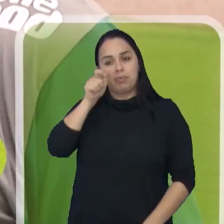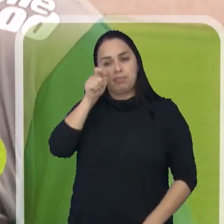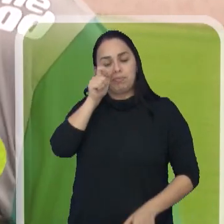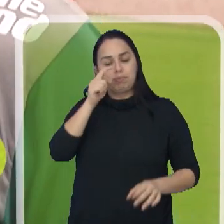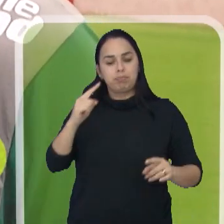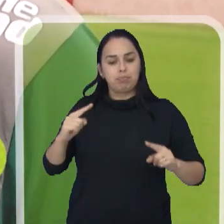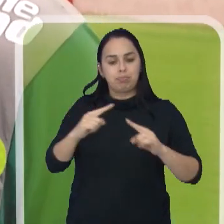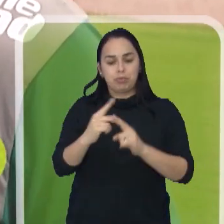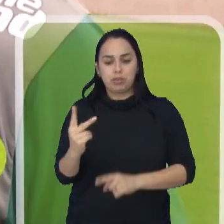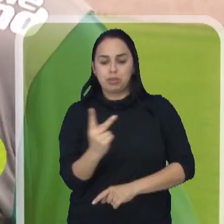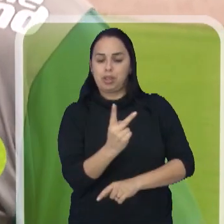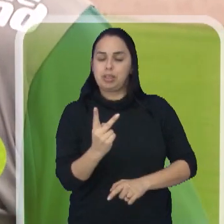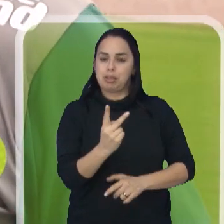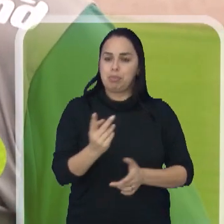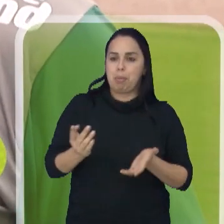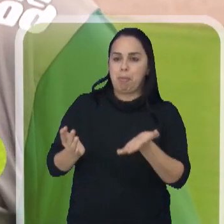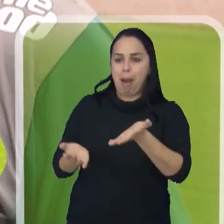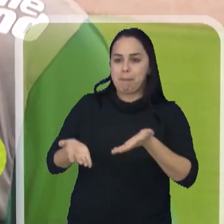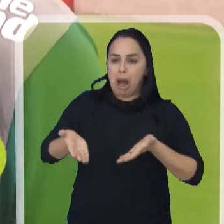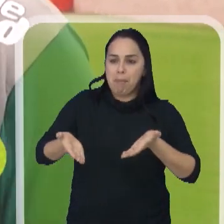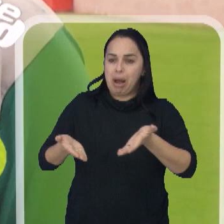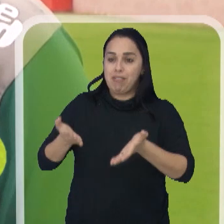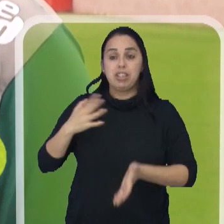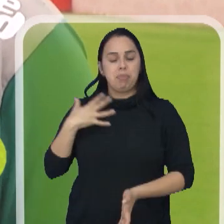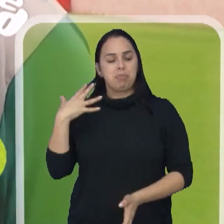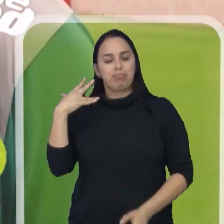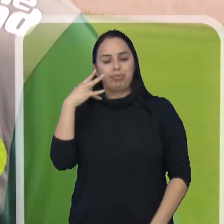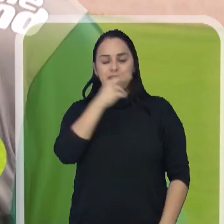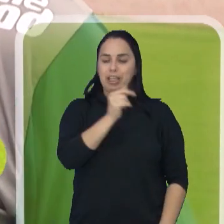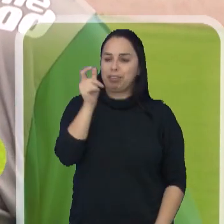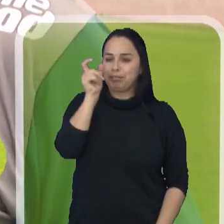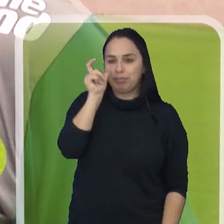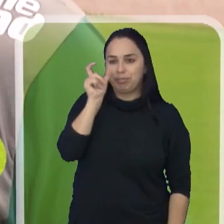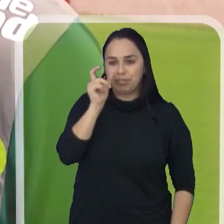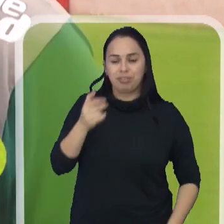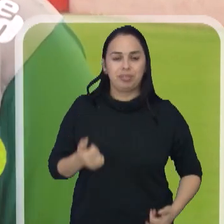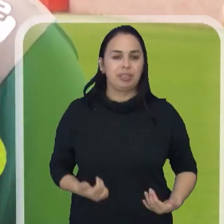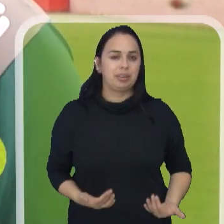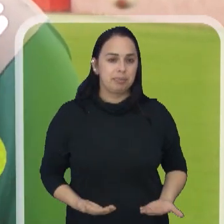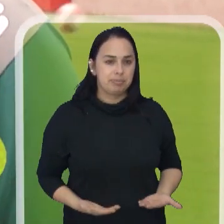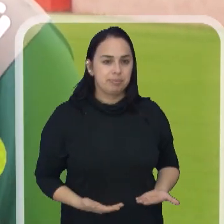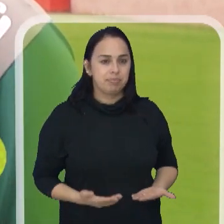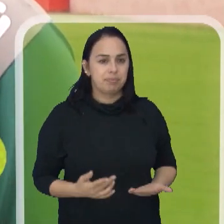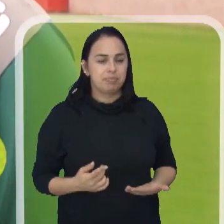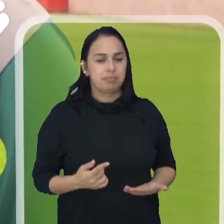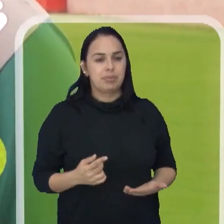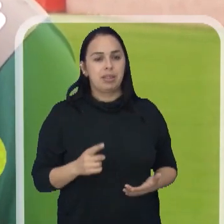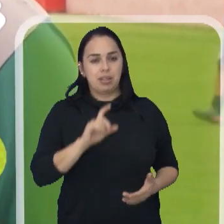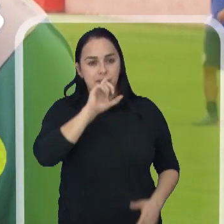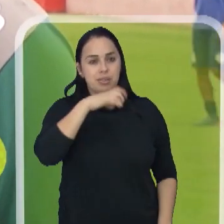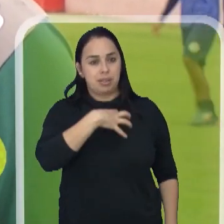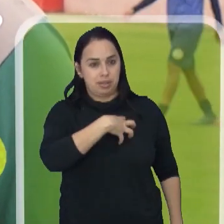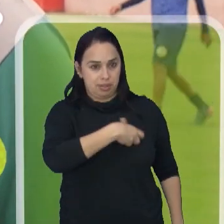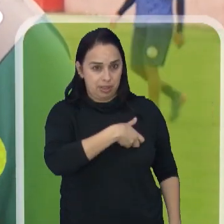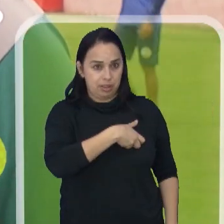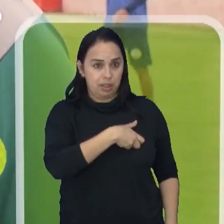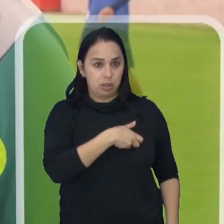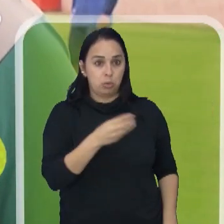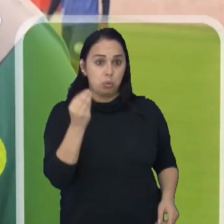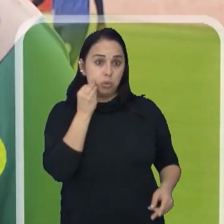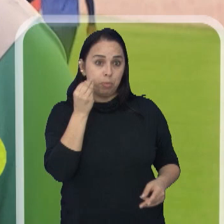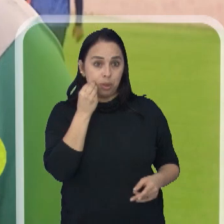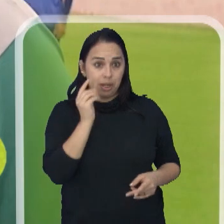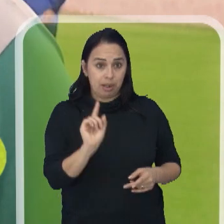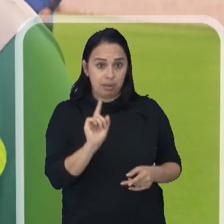times tentando buscar o resultado. Então tem tudo para ser uma grande semifinal. O São José tem 2 grandes vantagens aí,